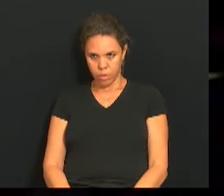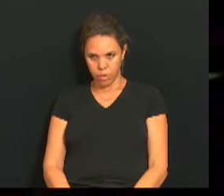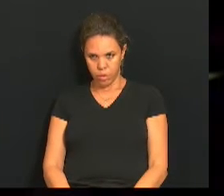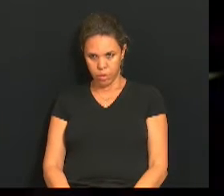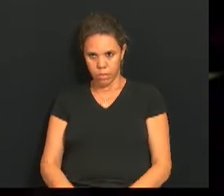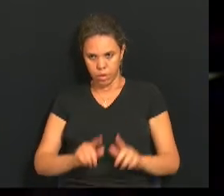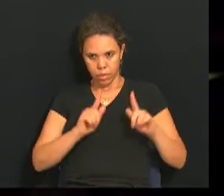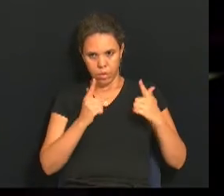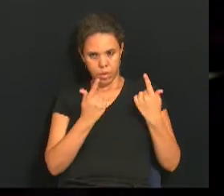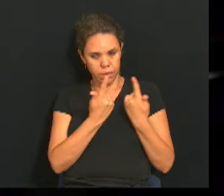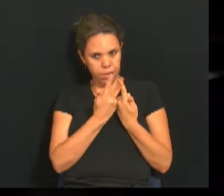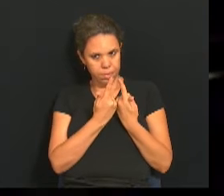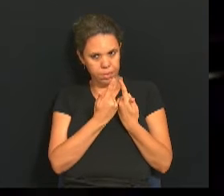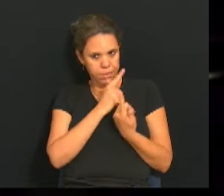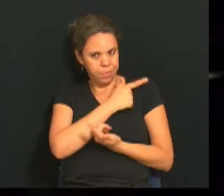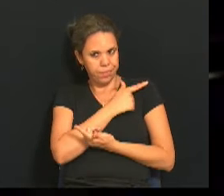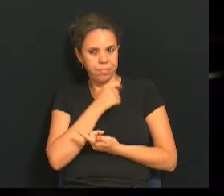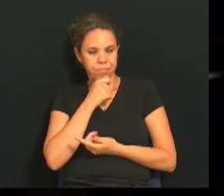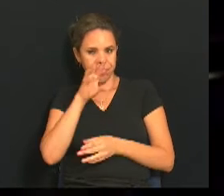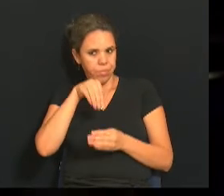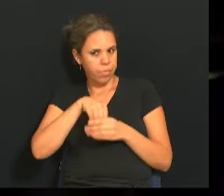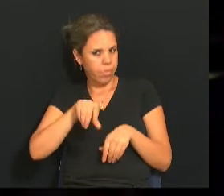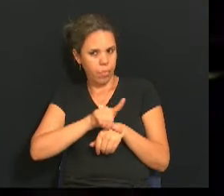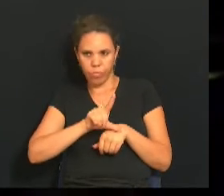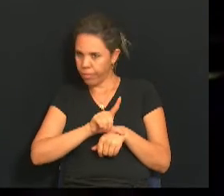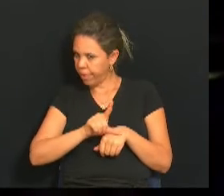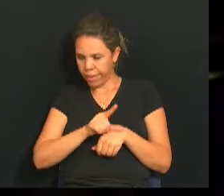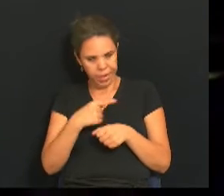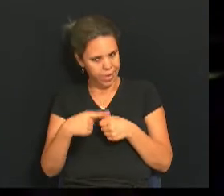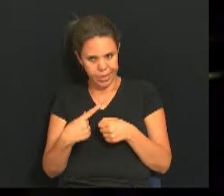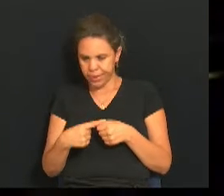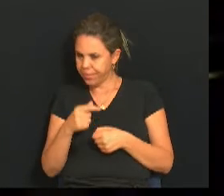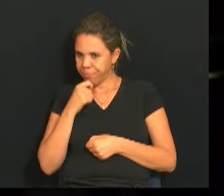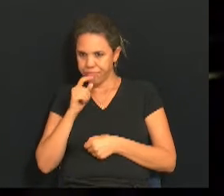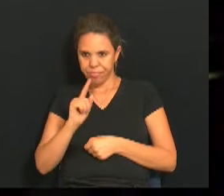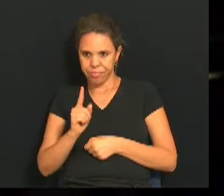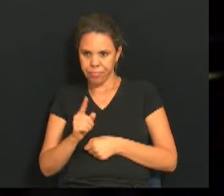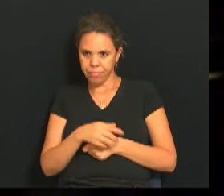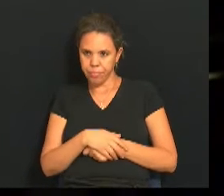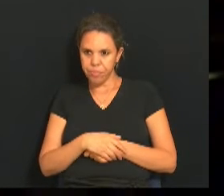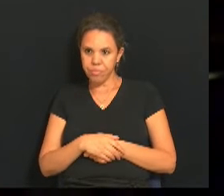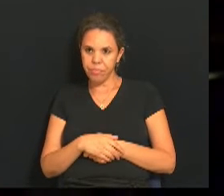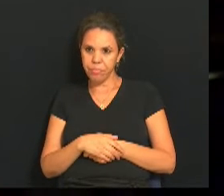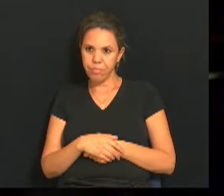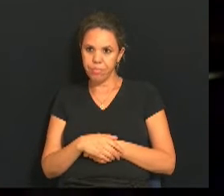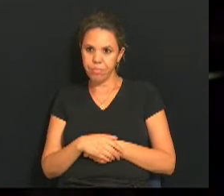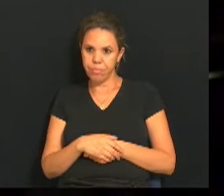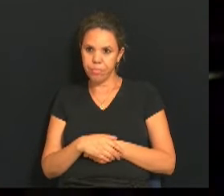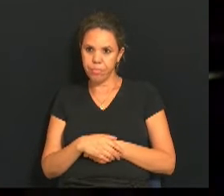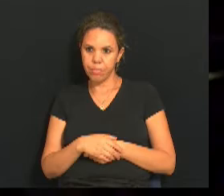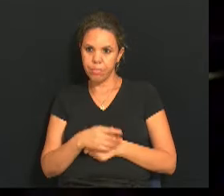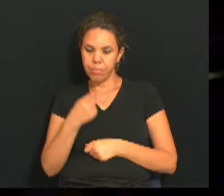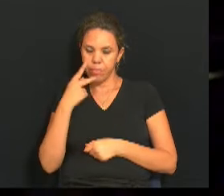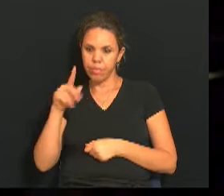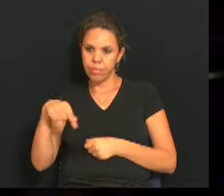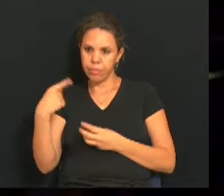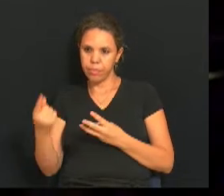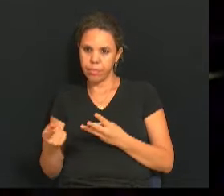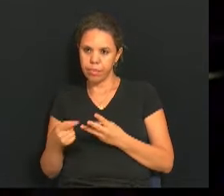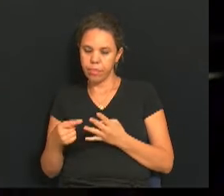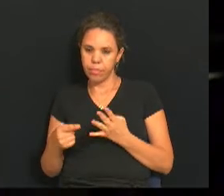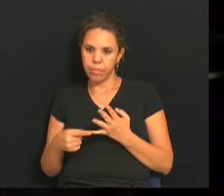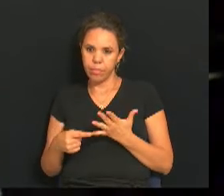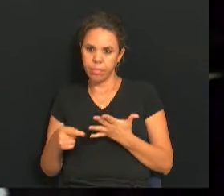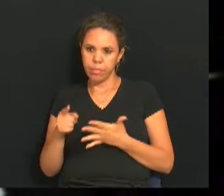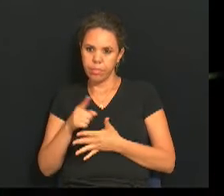gestor que não está previsto na legislação da rede municipal, tá? E dizia no item seguinte que apenas os